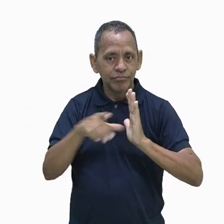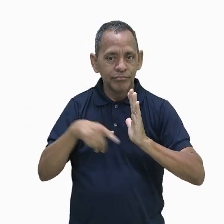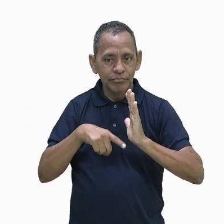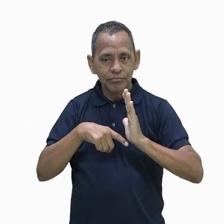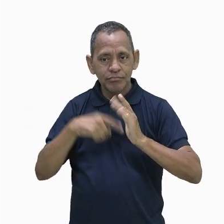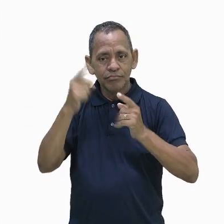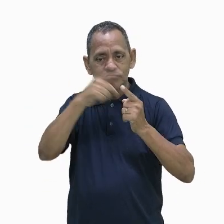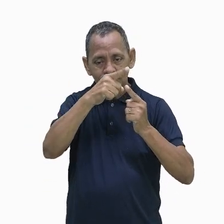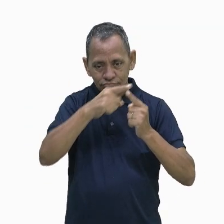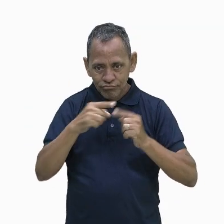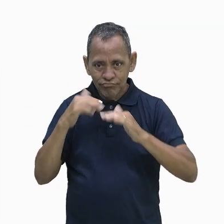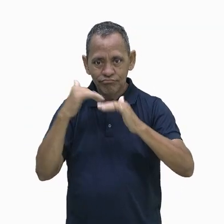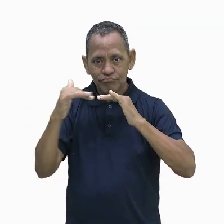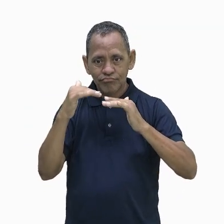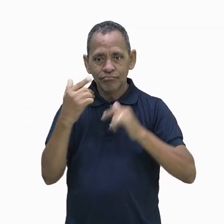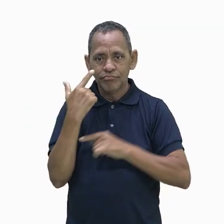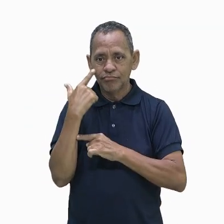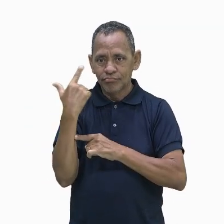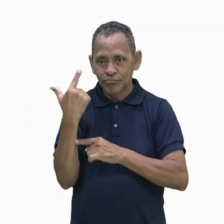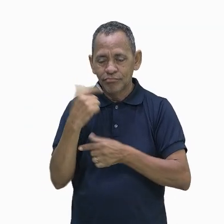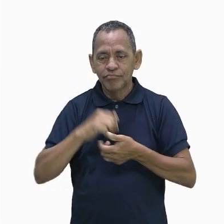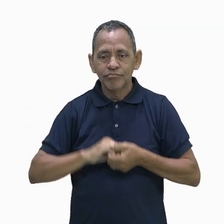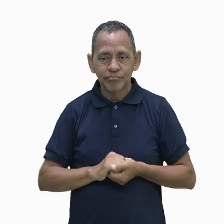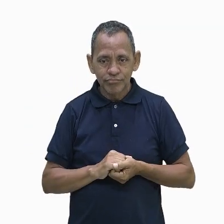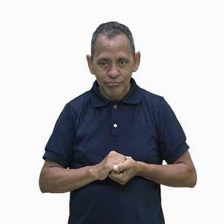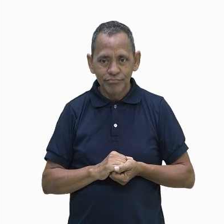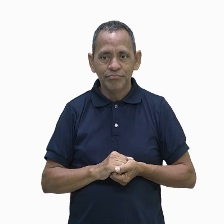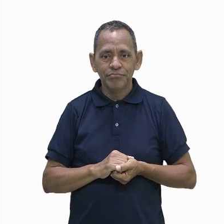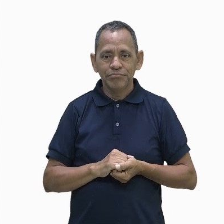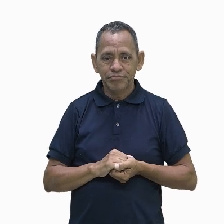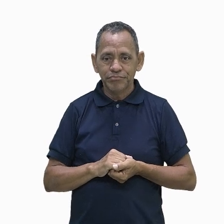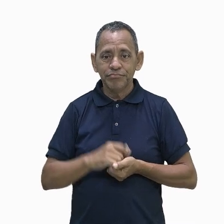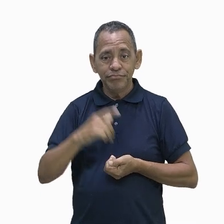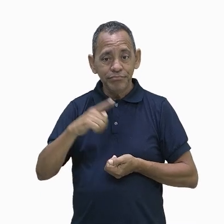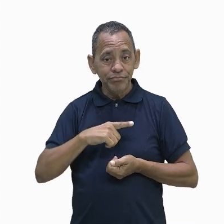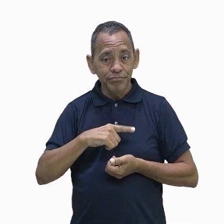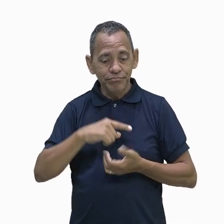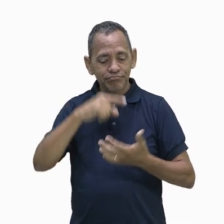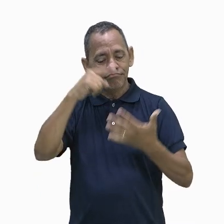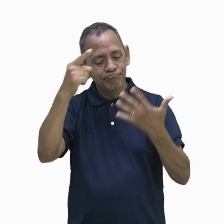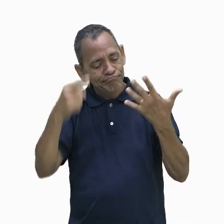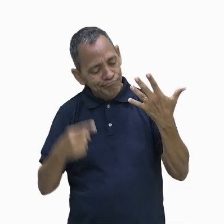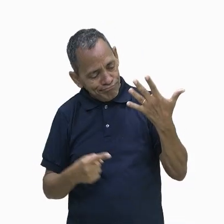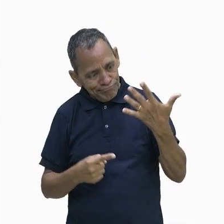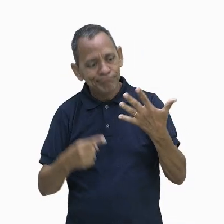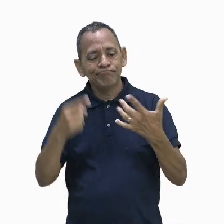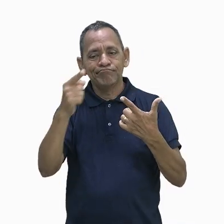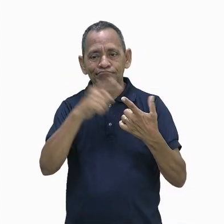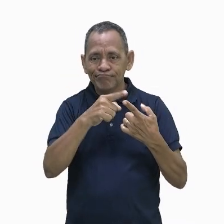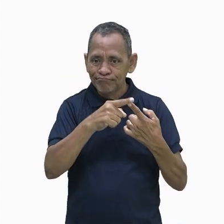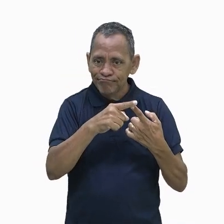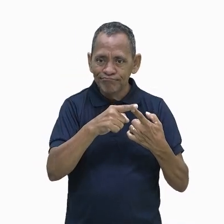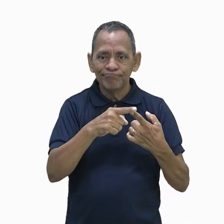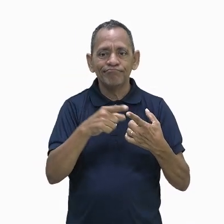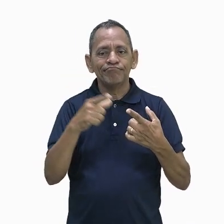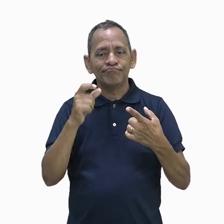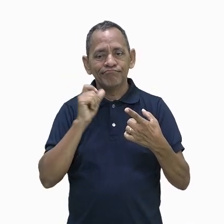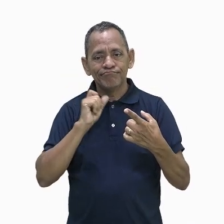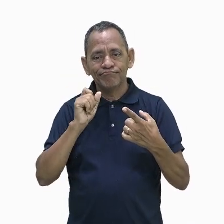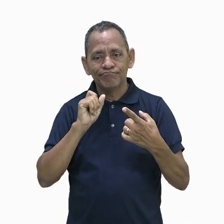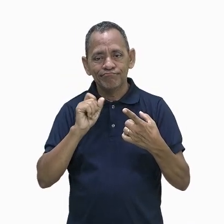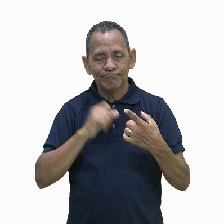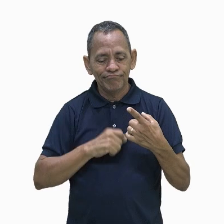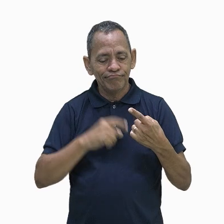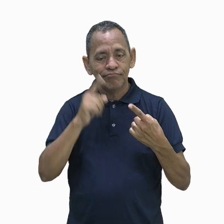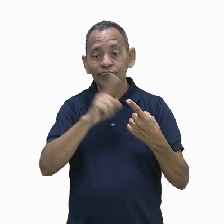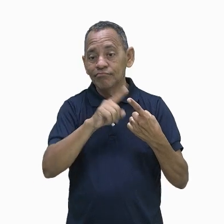tipos de movimento. Vejam aí. Olha só, temos aí os tipos de movimento. Você tem aí o